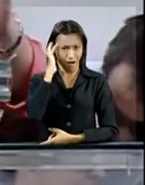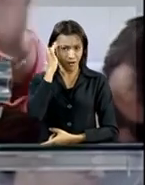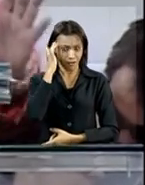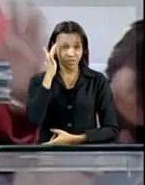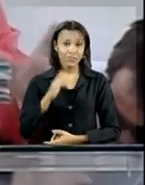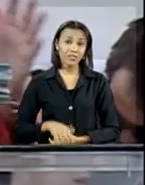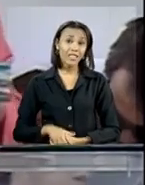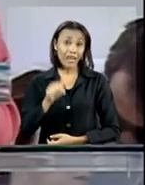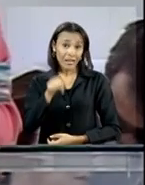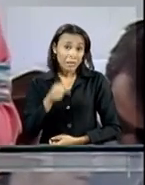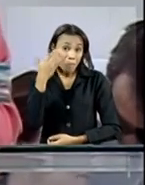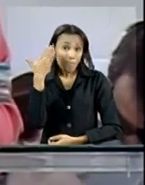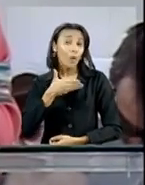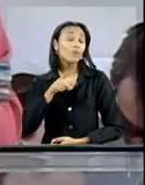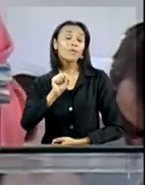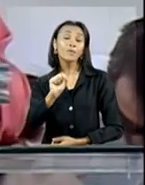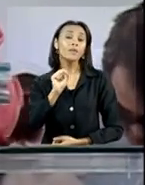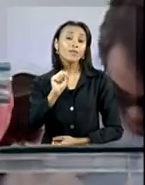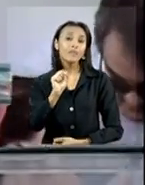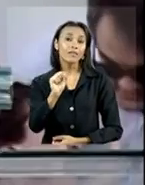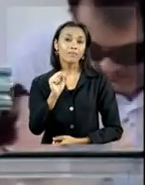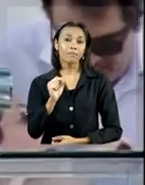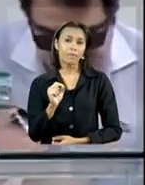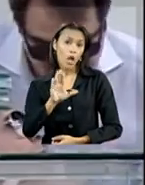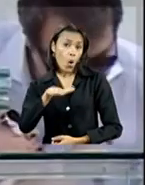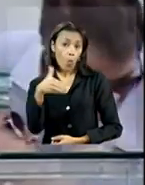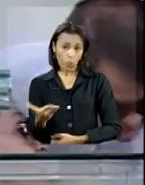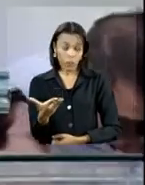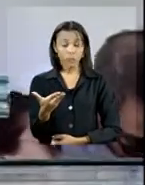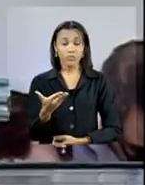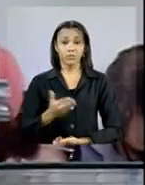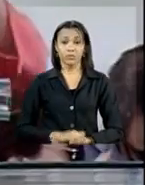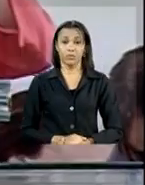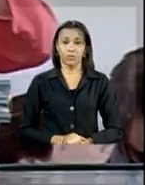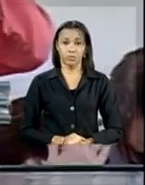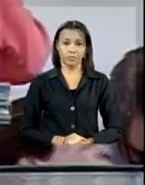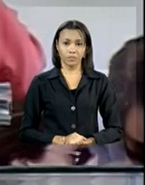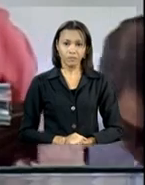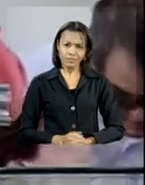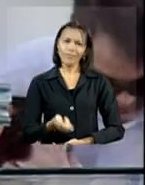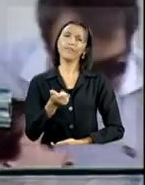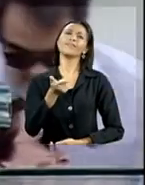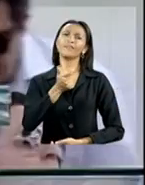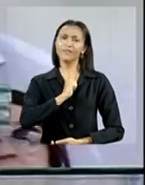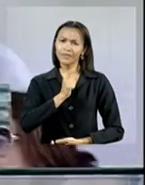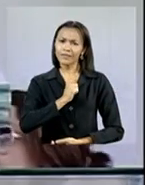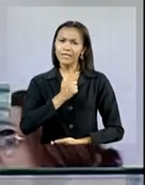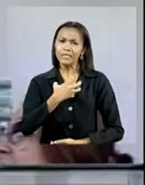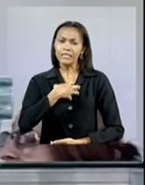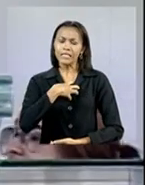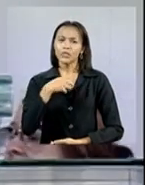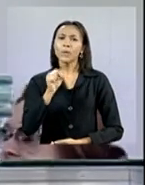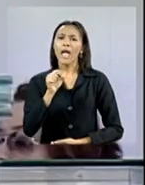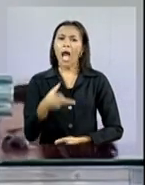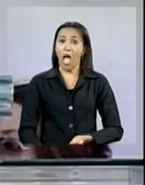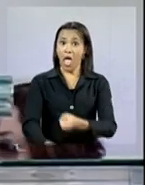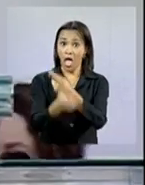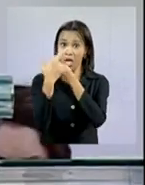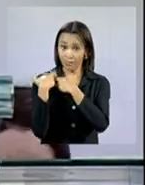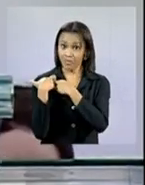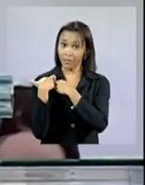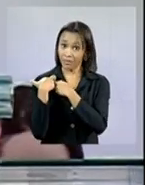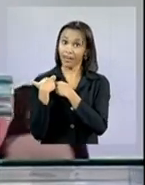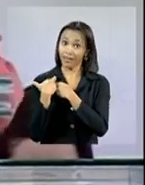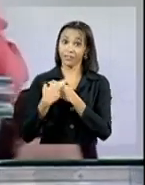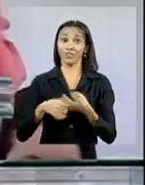aqui se demonstra uma coisa quando se faz eando responsabilidade de dirigir um